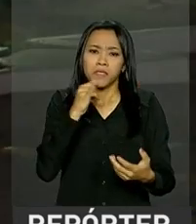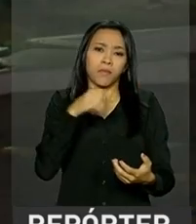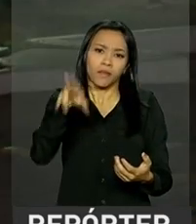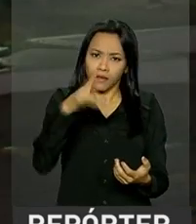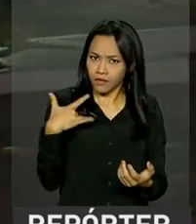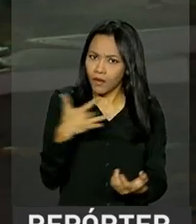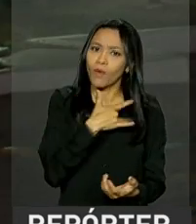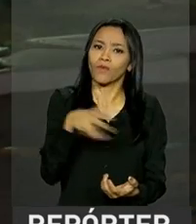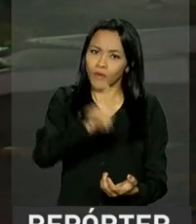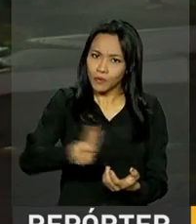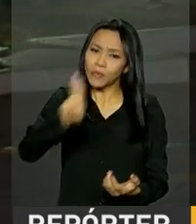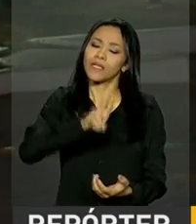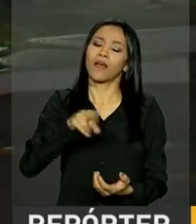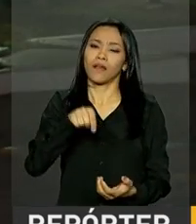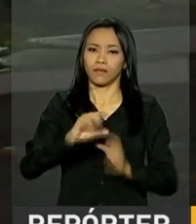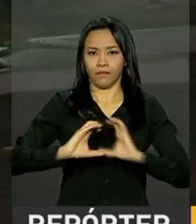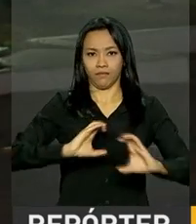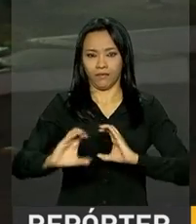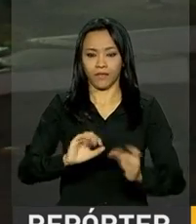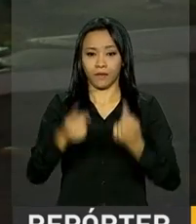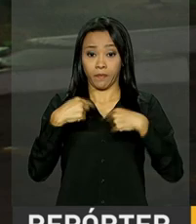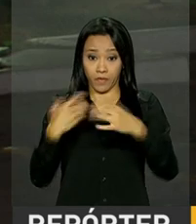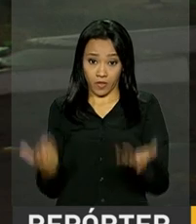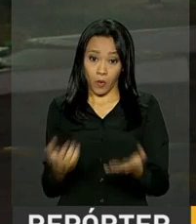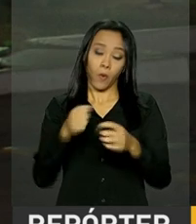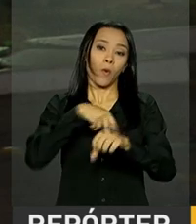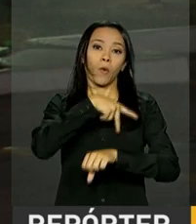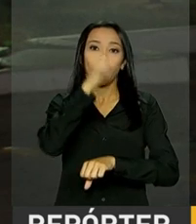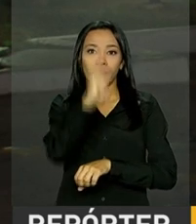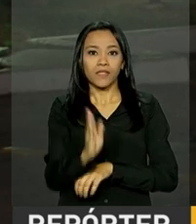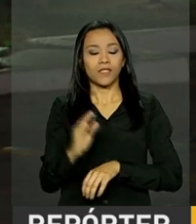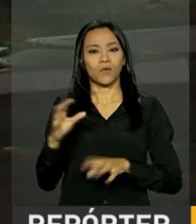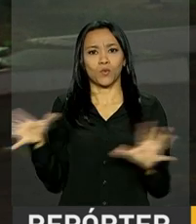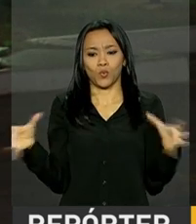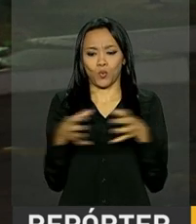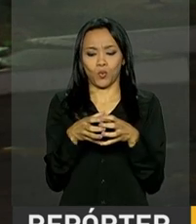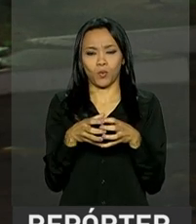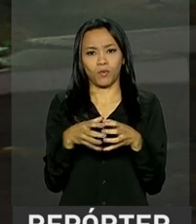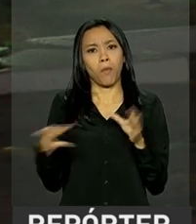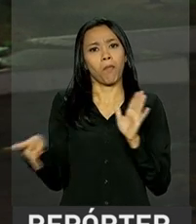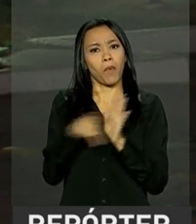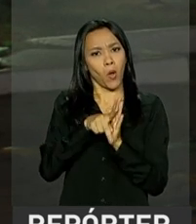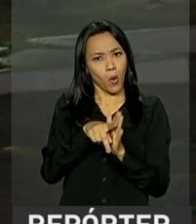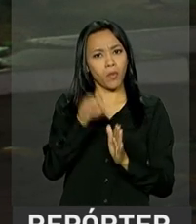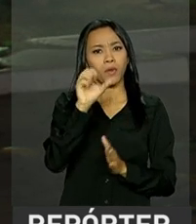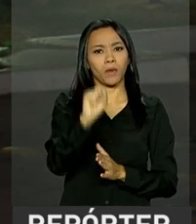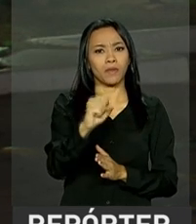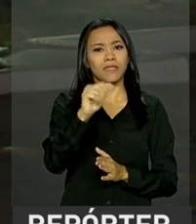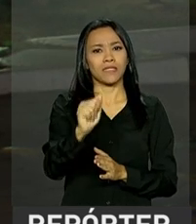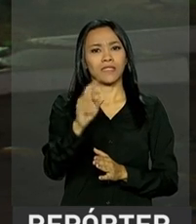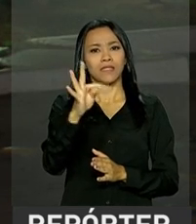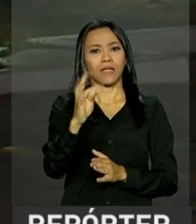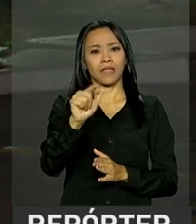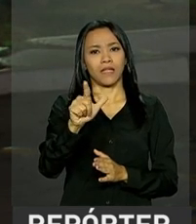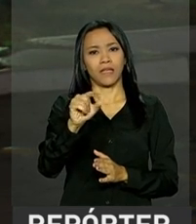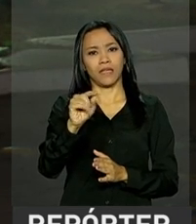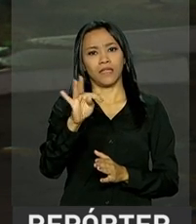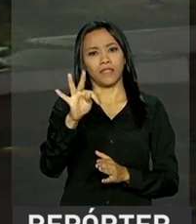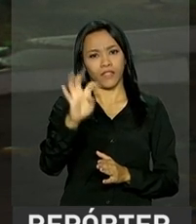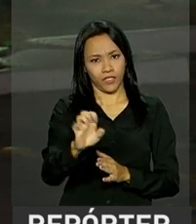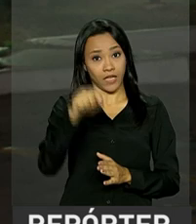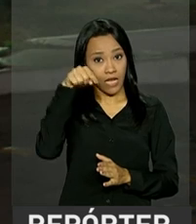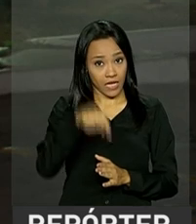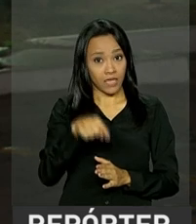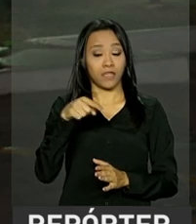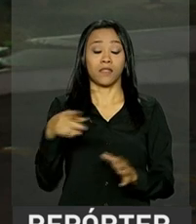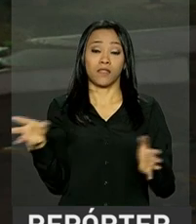país agora o Brasil vai fazer parte do seleto grupo de países que contam com seu próprio satélite geoestacionário de comunicações o